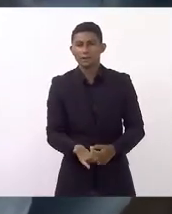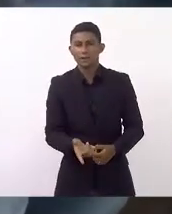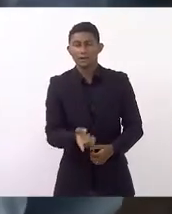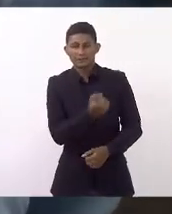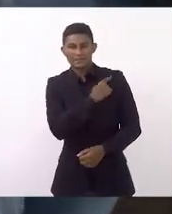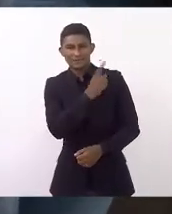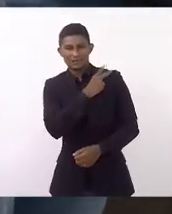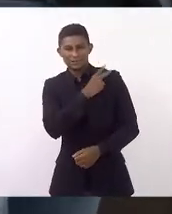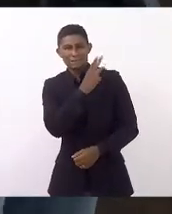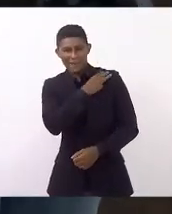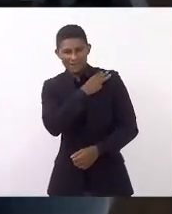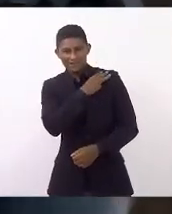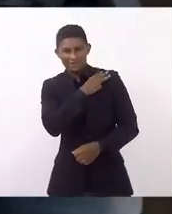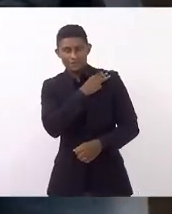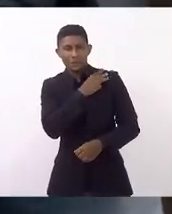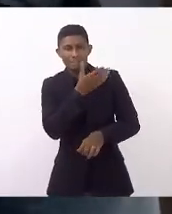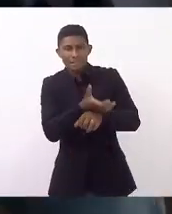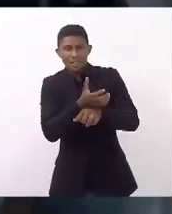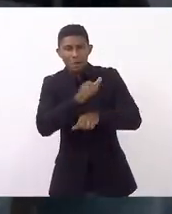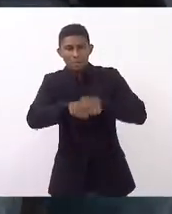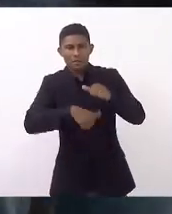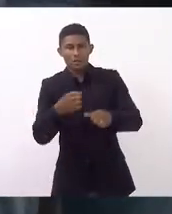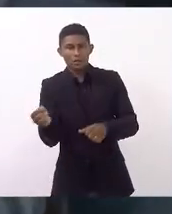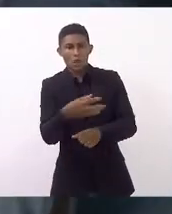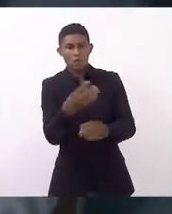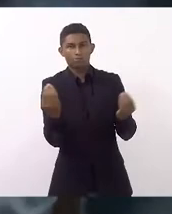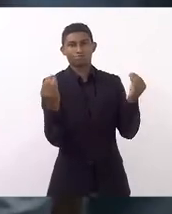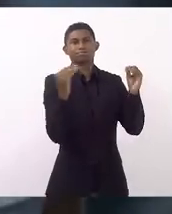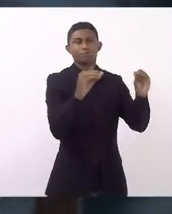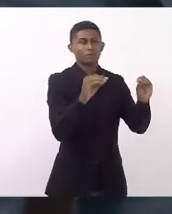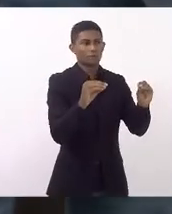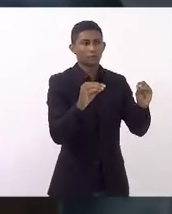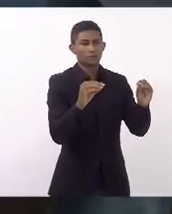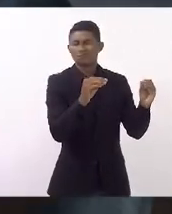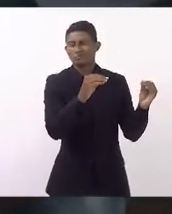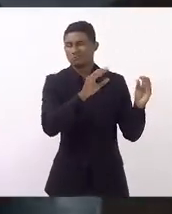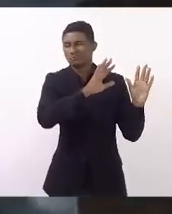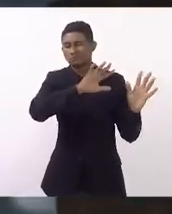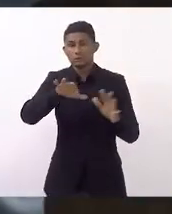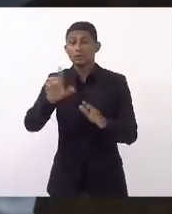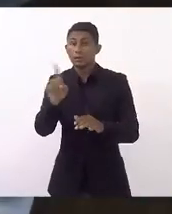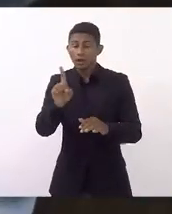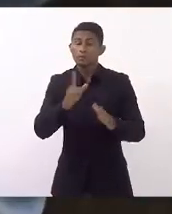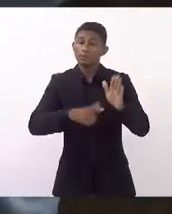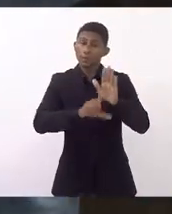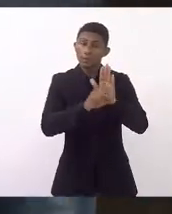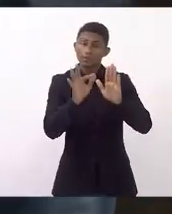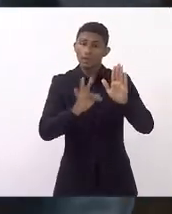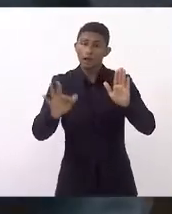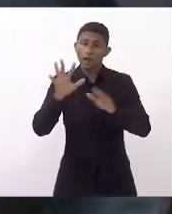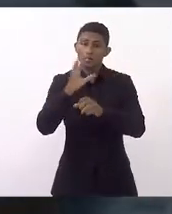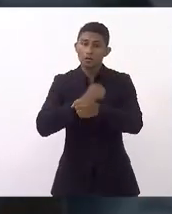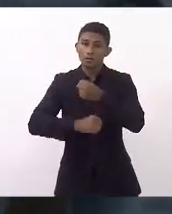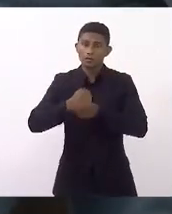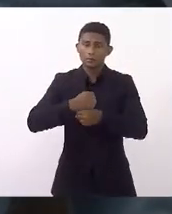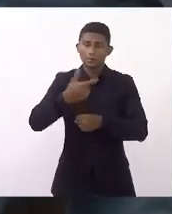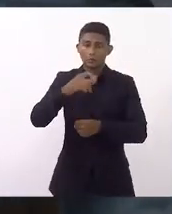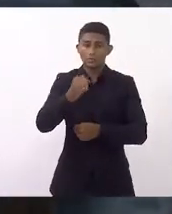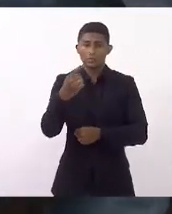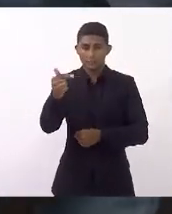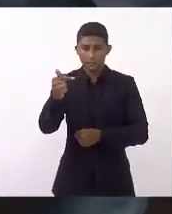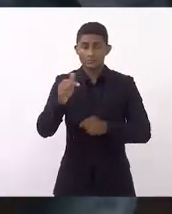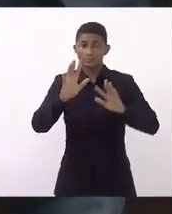reforma do ensino médio, até porque, André, isso não é da nossa alçada. Essa é uma lei federal de 2017. O que esse projeto